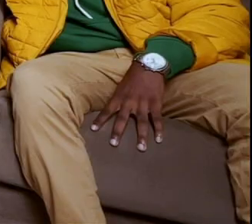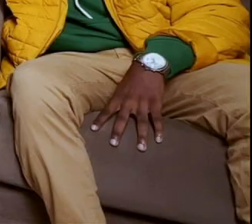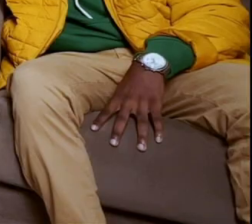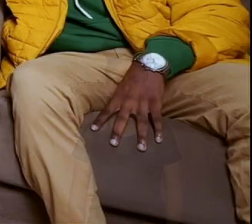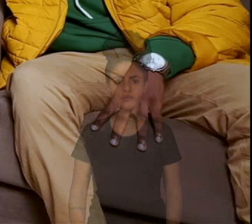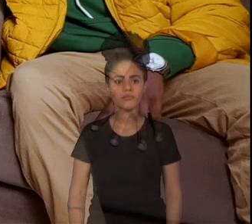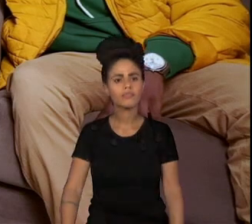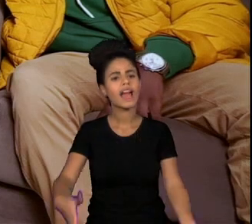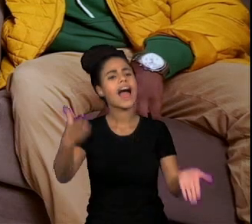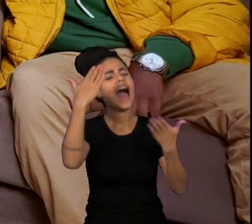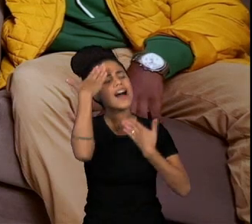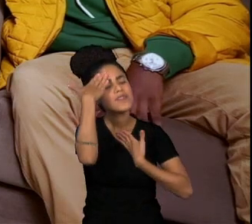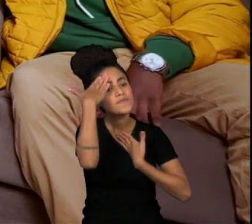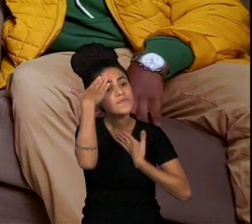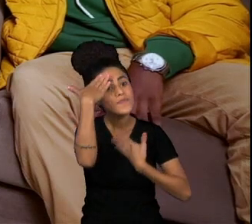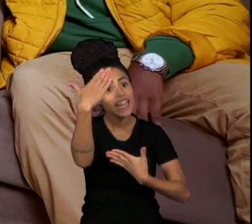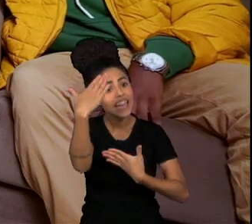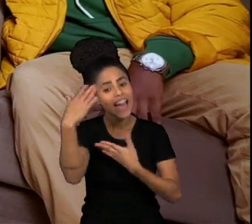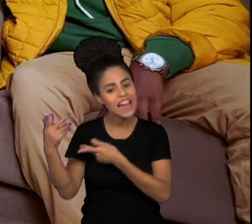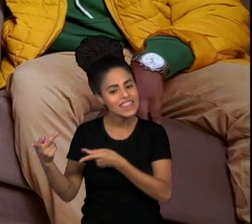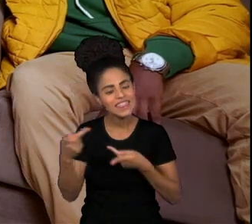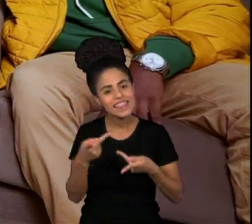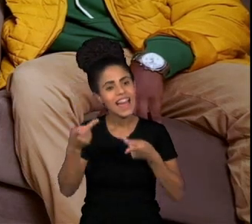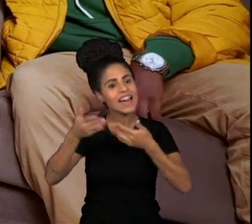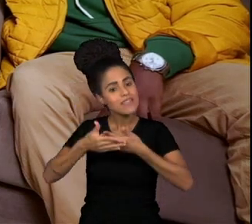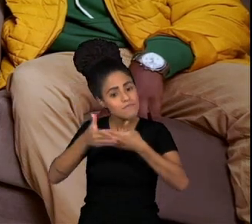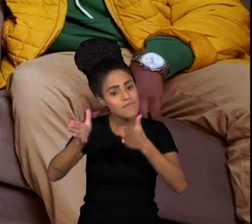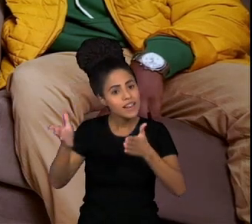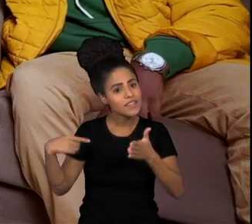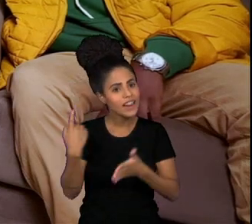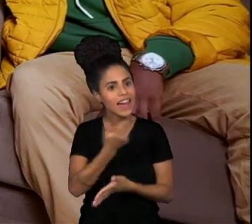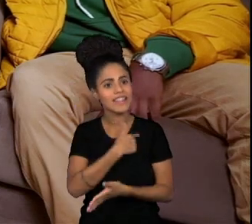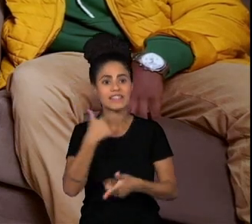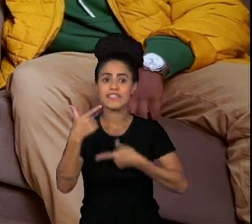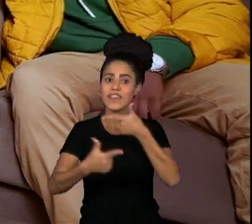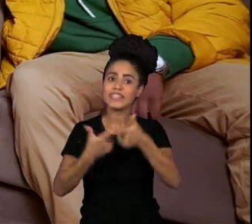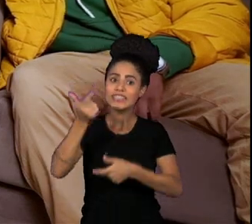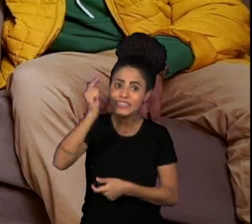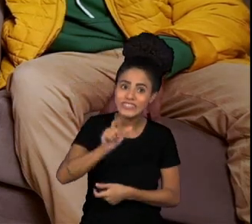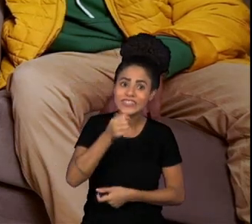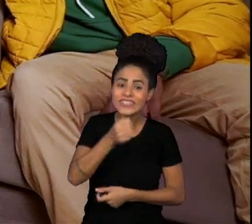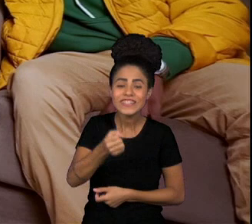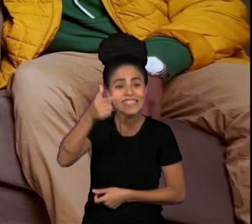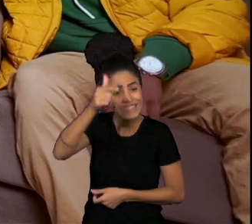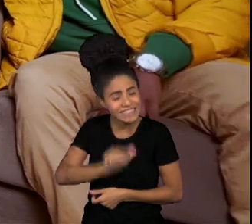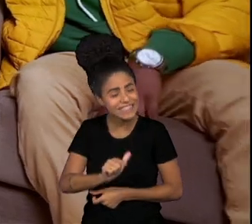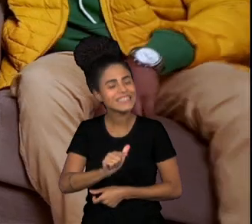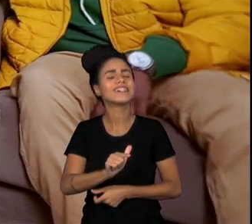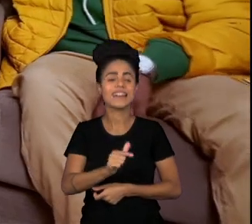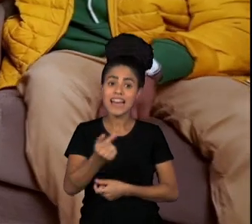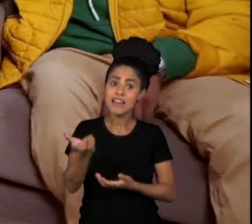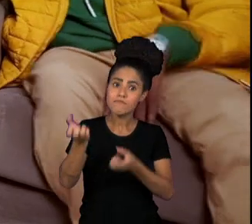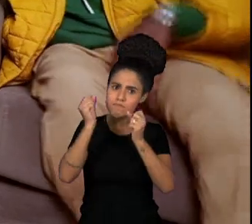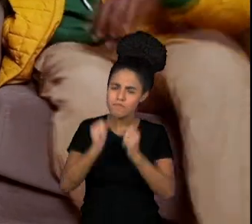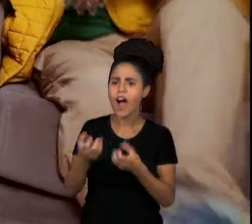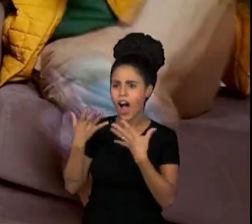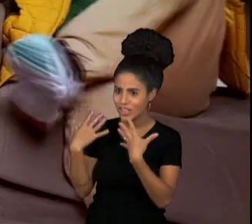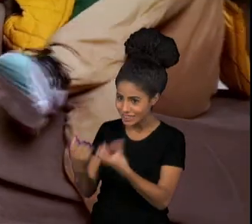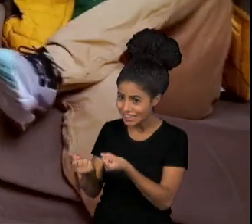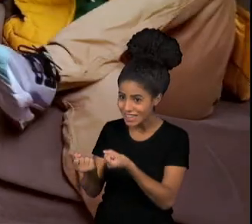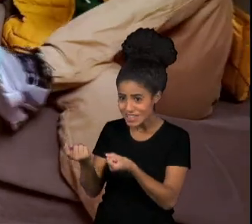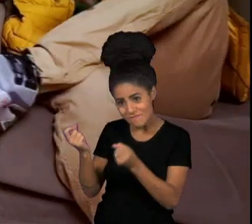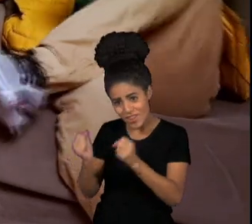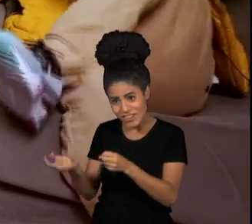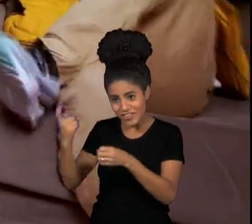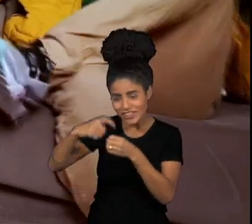Muito obrigada por receber aqui na sua casa. Eu espero que no próximo trabalho eu possa voltar novamente. Eu vou contar com você. É